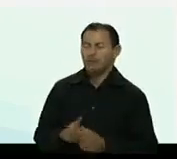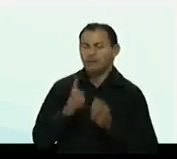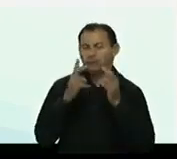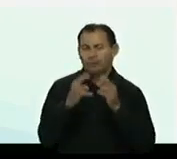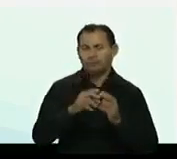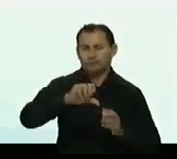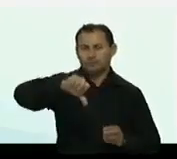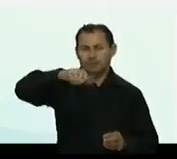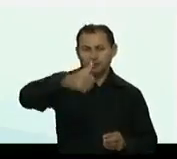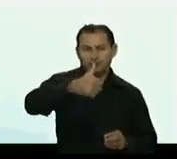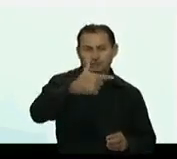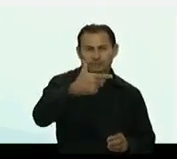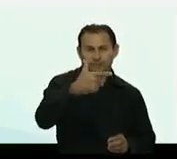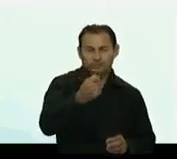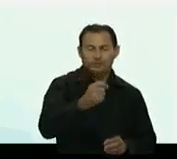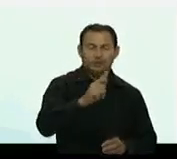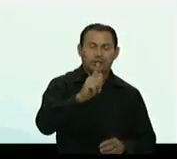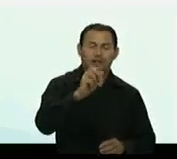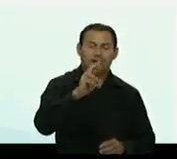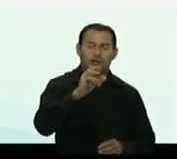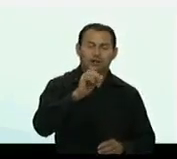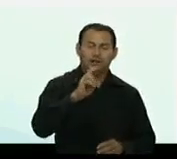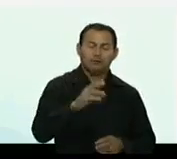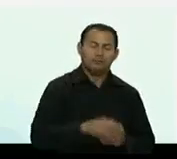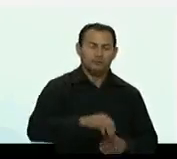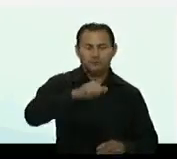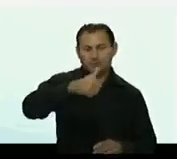ser 120 graus. Então, quando aparecer